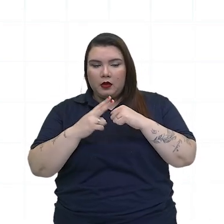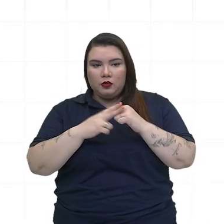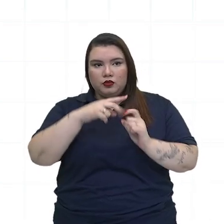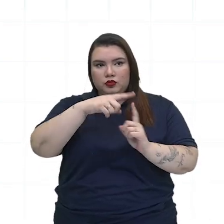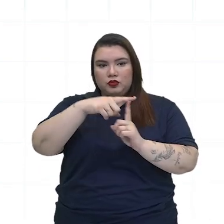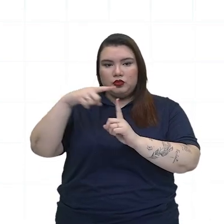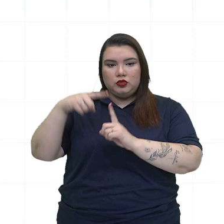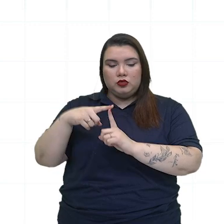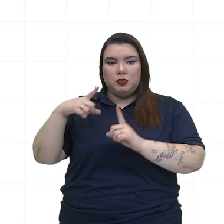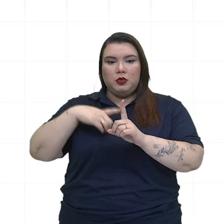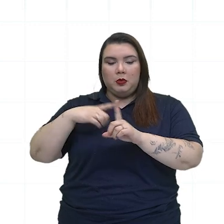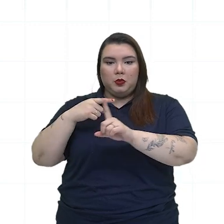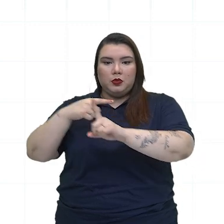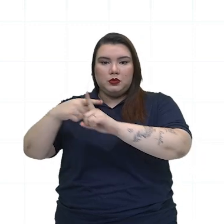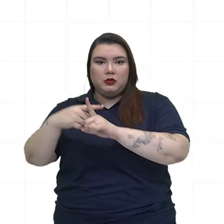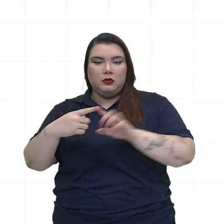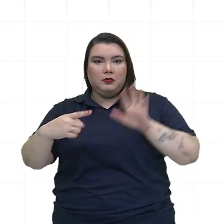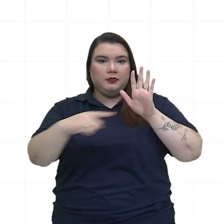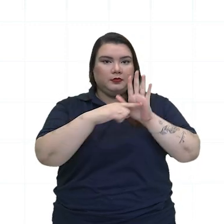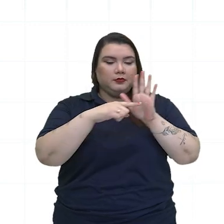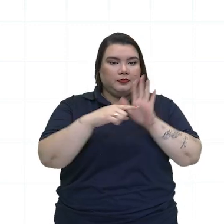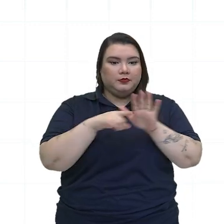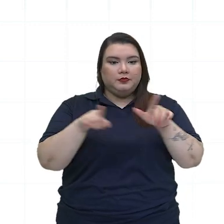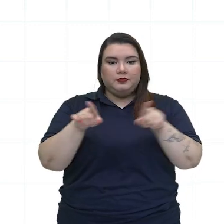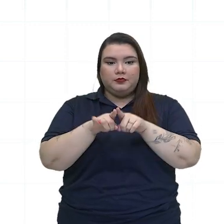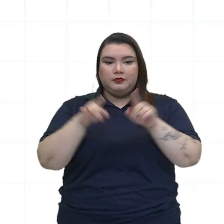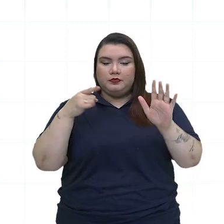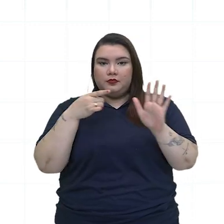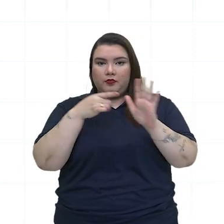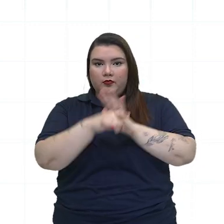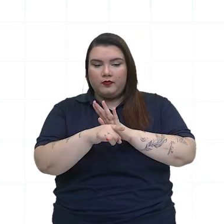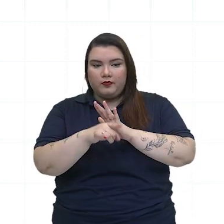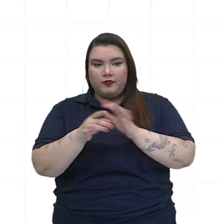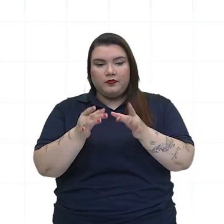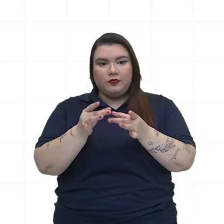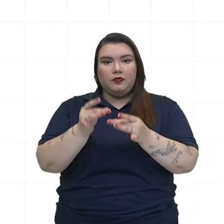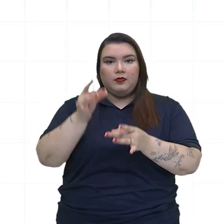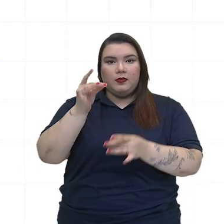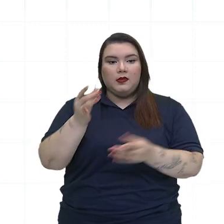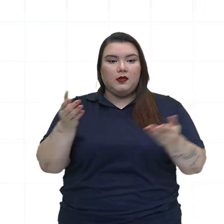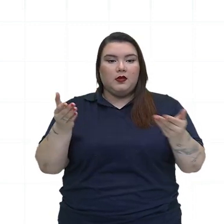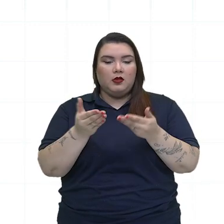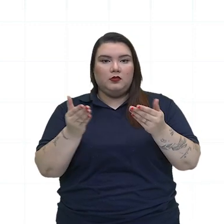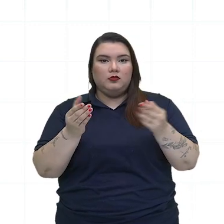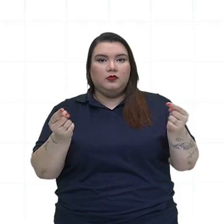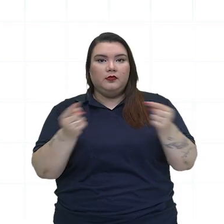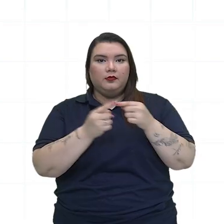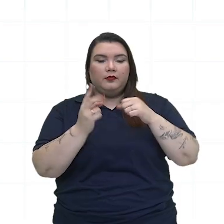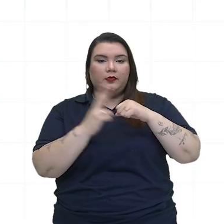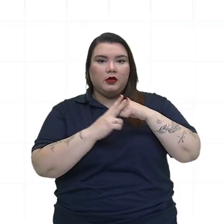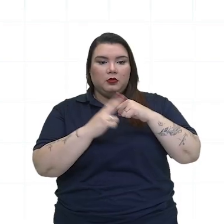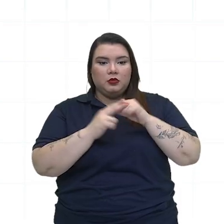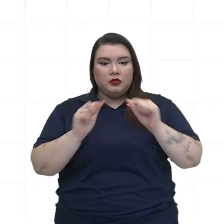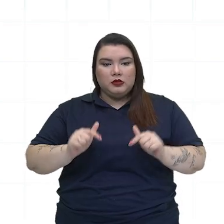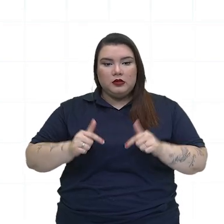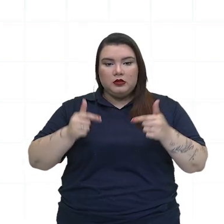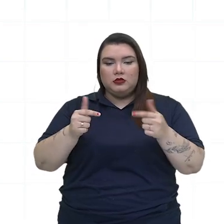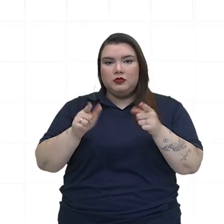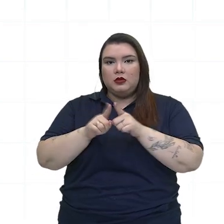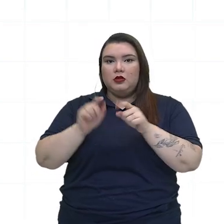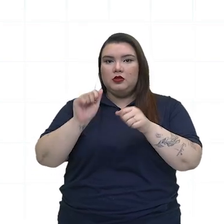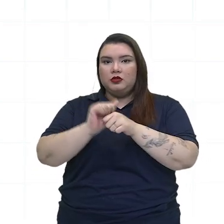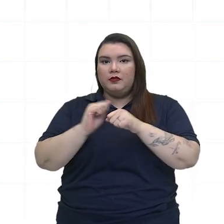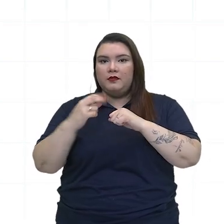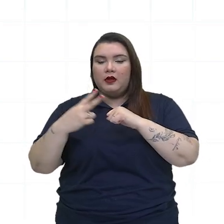formas afirmativa, negativa e interrogativa. O nosso detalhamento são verbos de